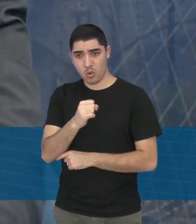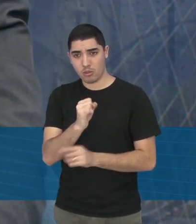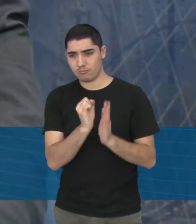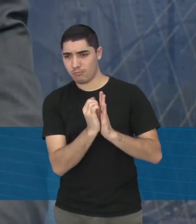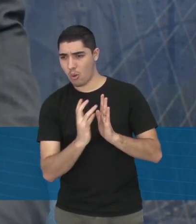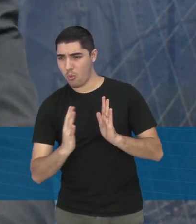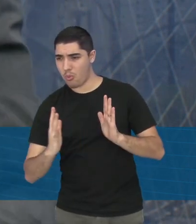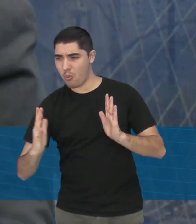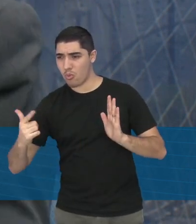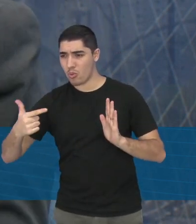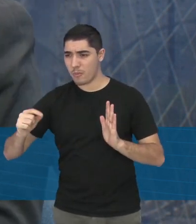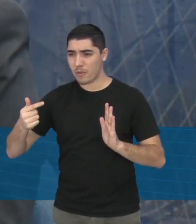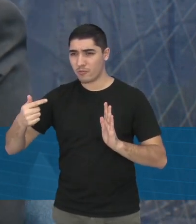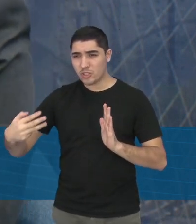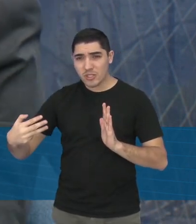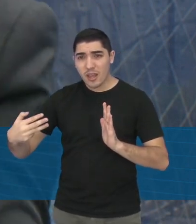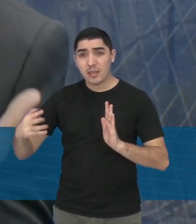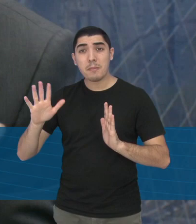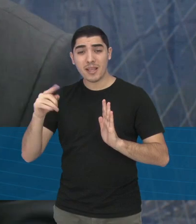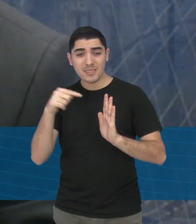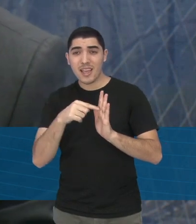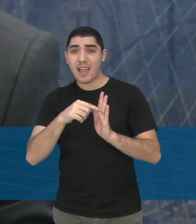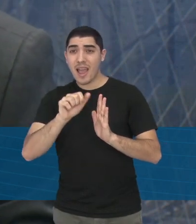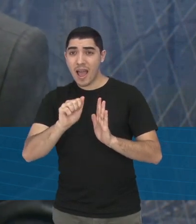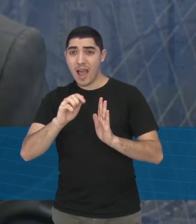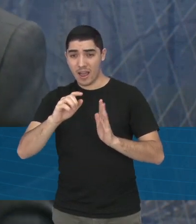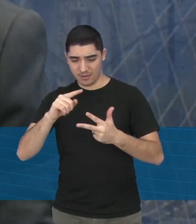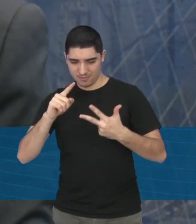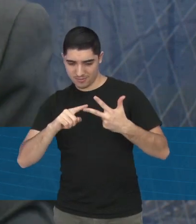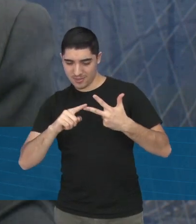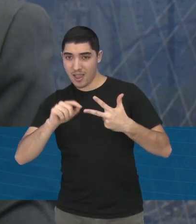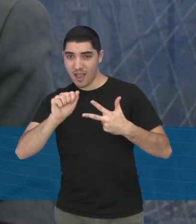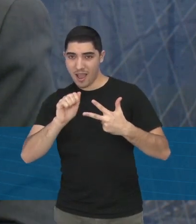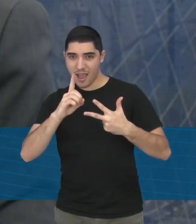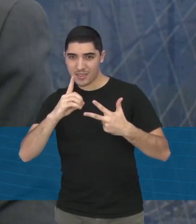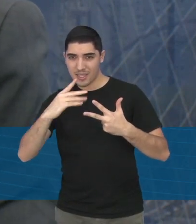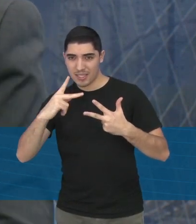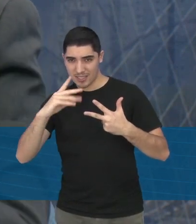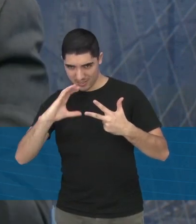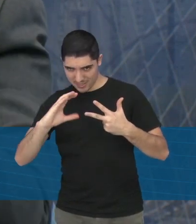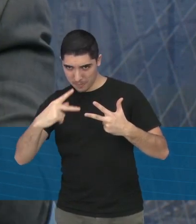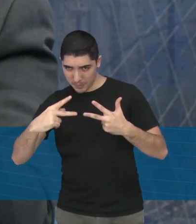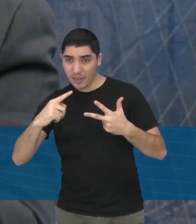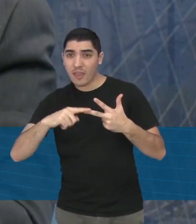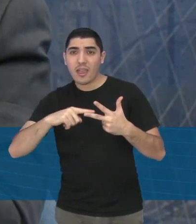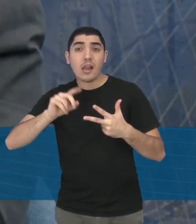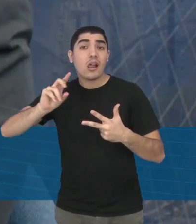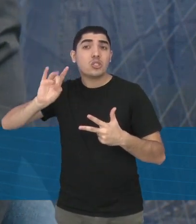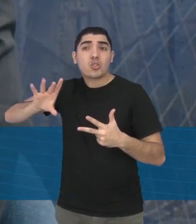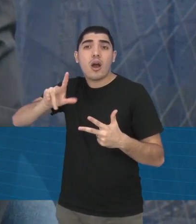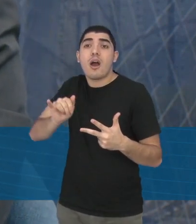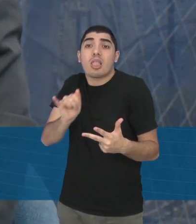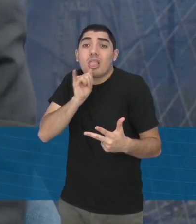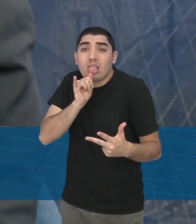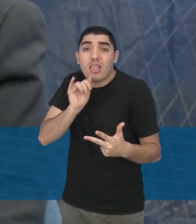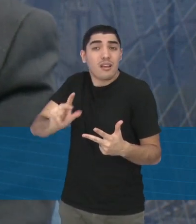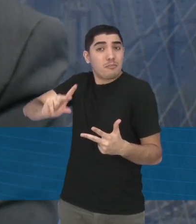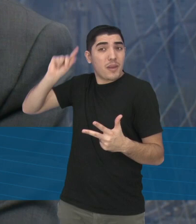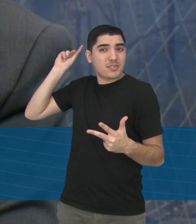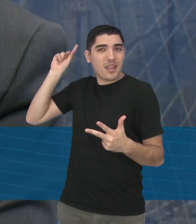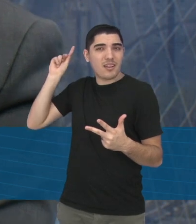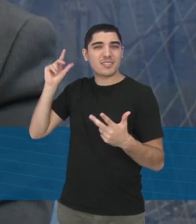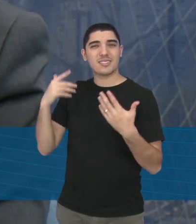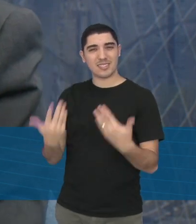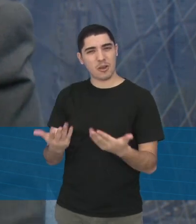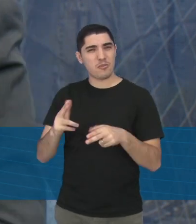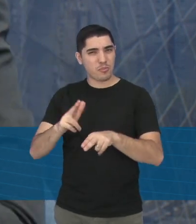hoje, em 2023, consultando o que era para ser provisório. Tá? Então, assim, a estabilidade gestante por si, ela